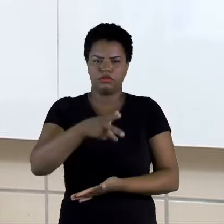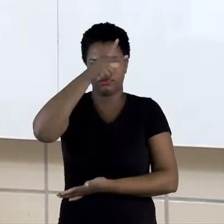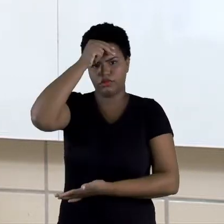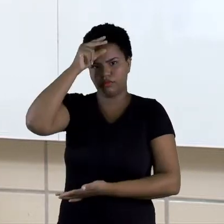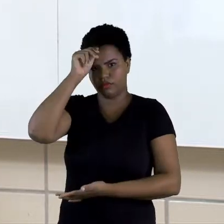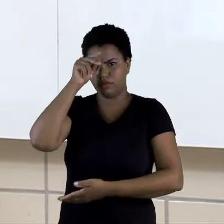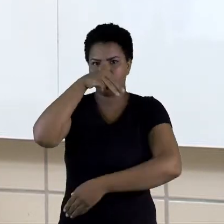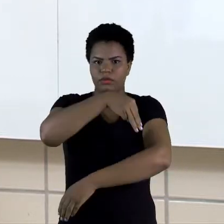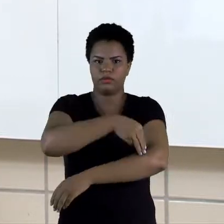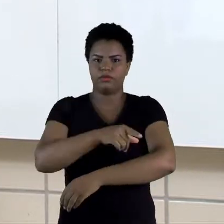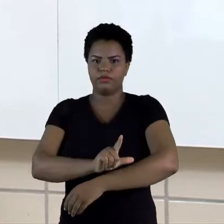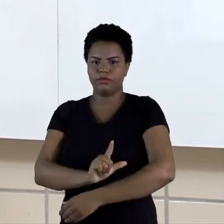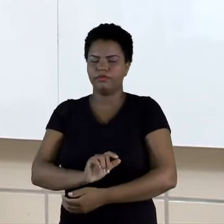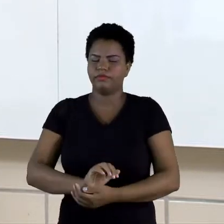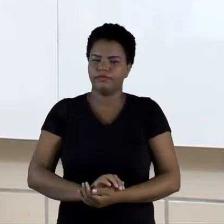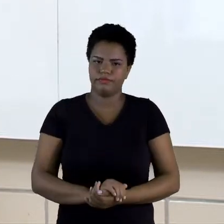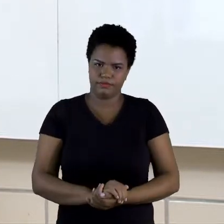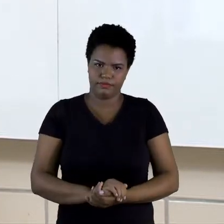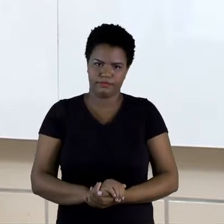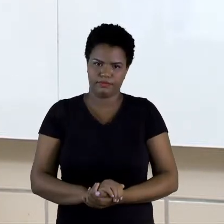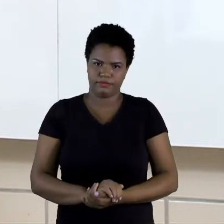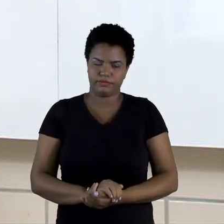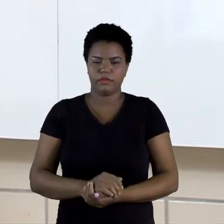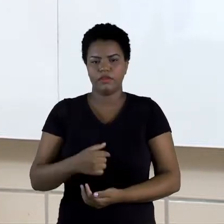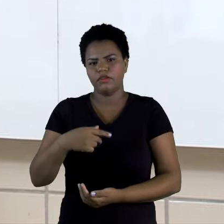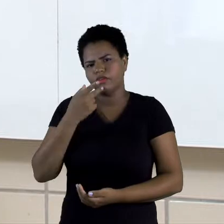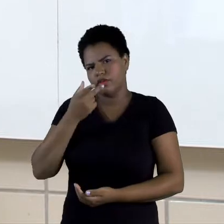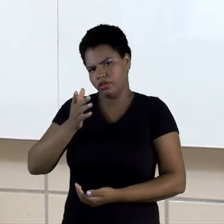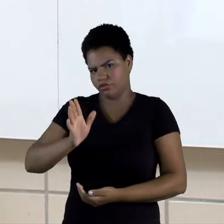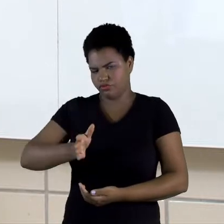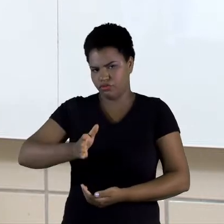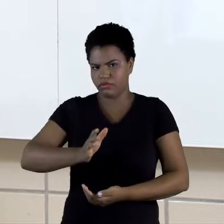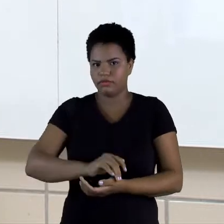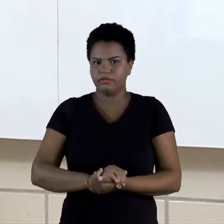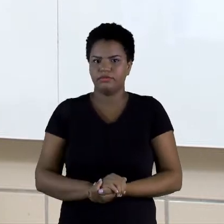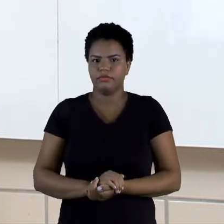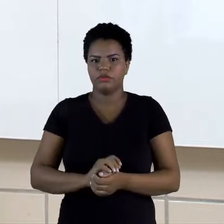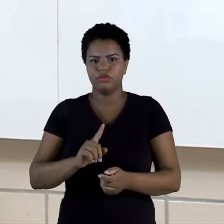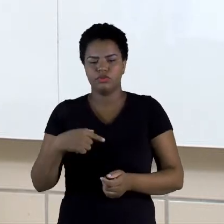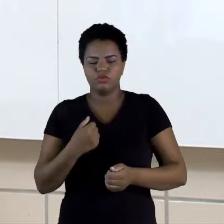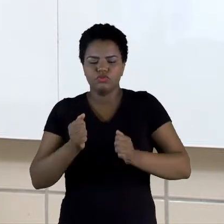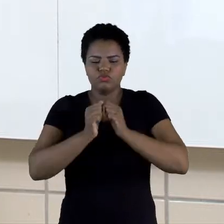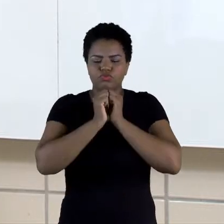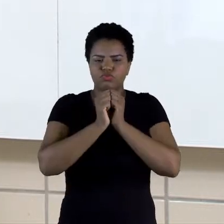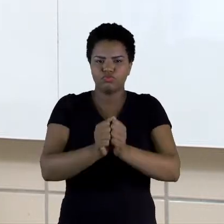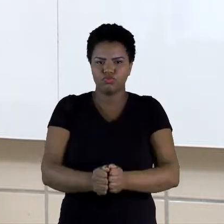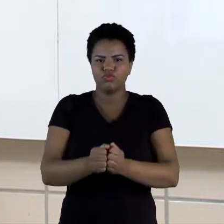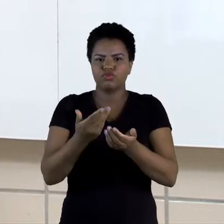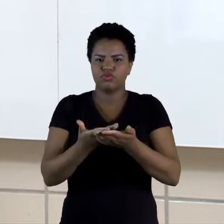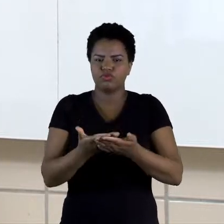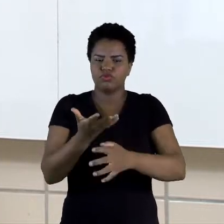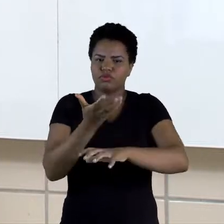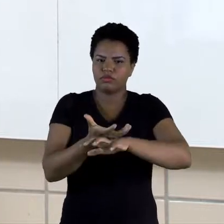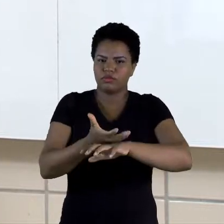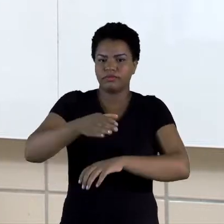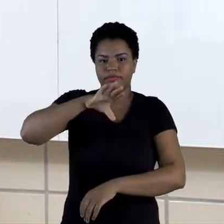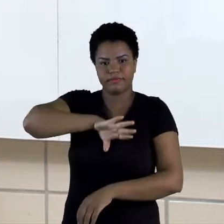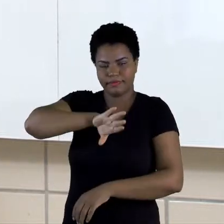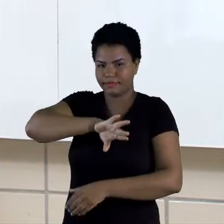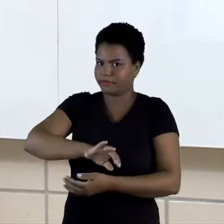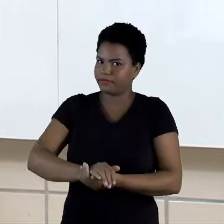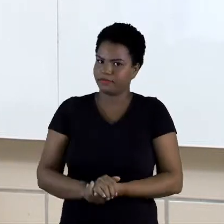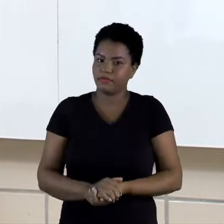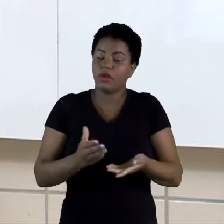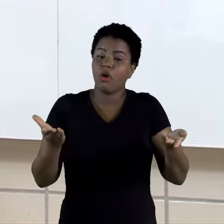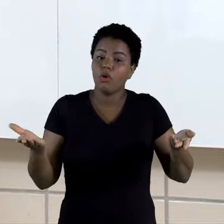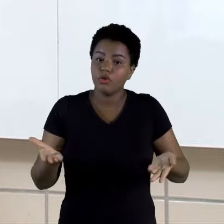Municipal Monteiro Lobato. Como eu disse, vamos estar juntos trabalhando o componente curricular de língua portuguesa. Hoje